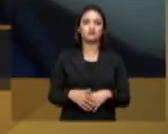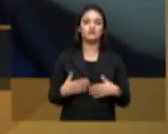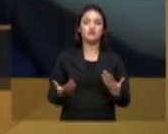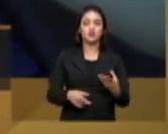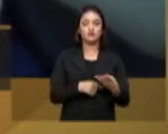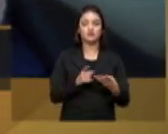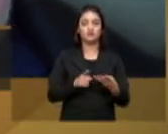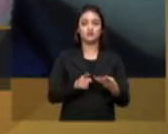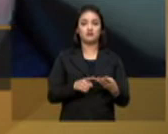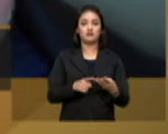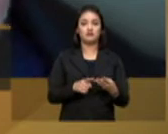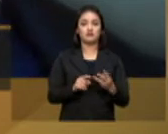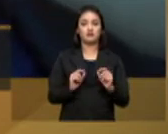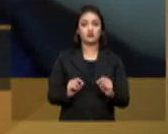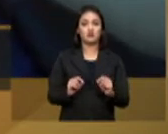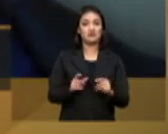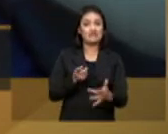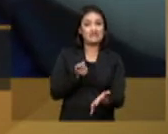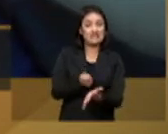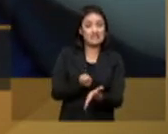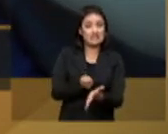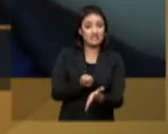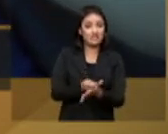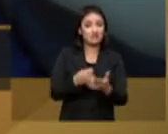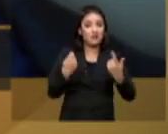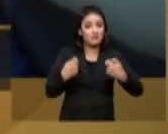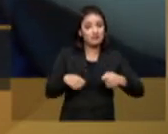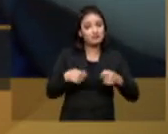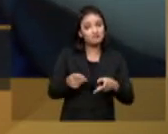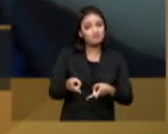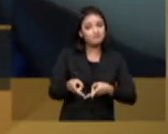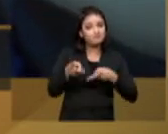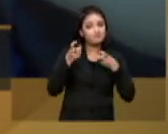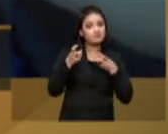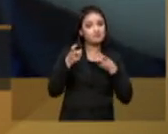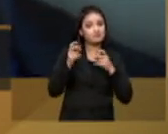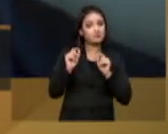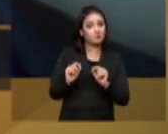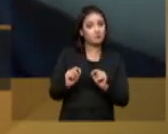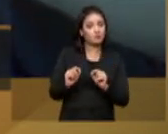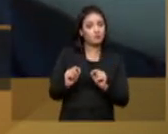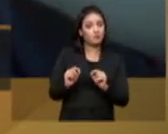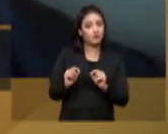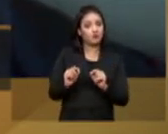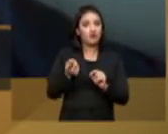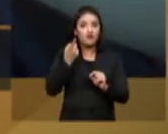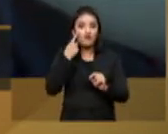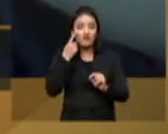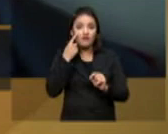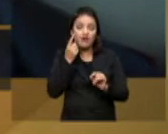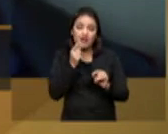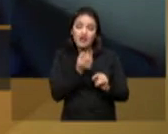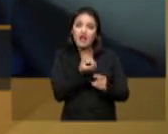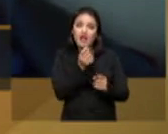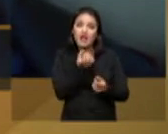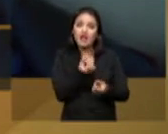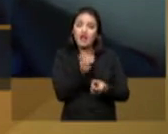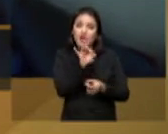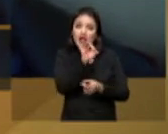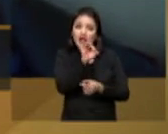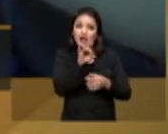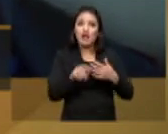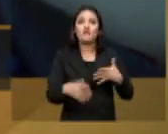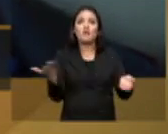Terceiro, essas exigências devem ser verificadas à luz de cada caso concreto, em razão